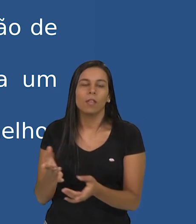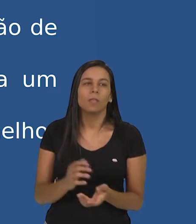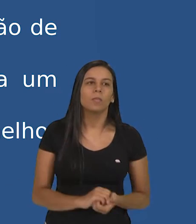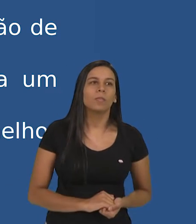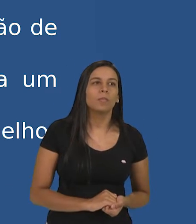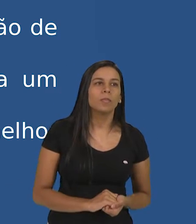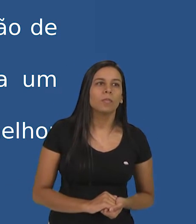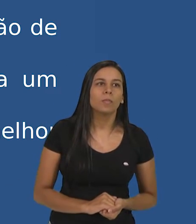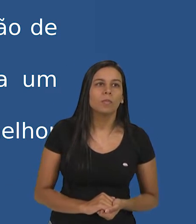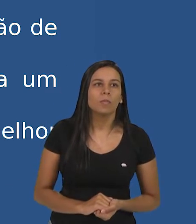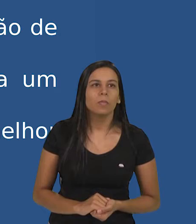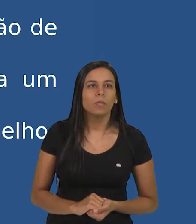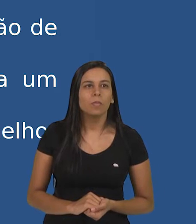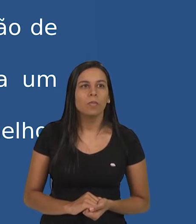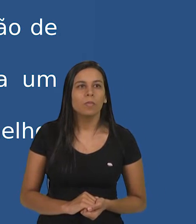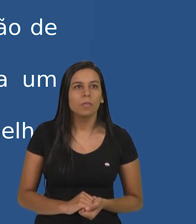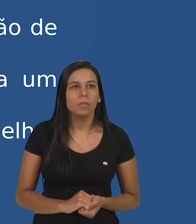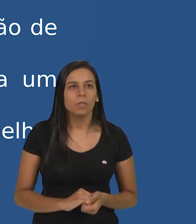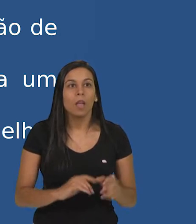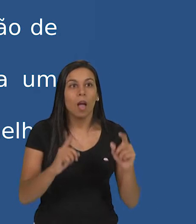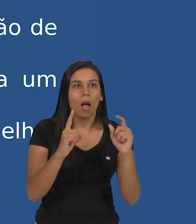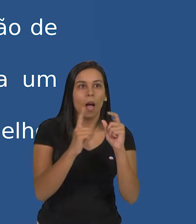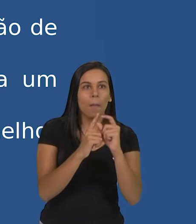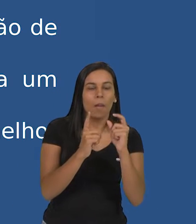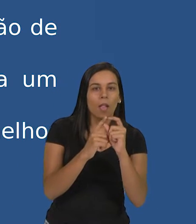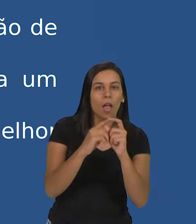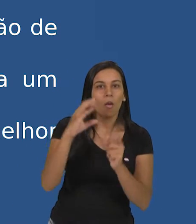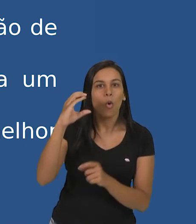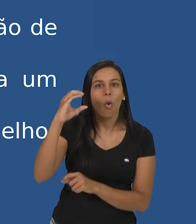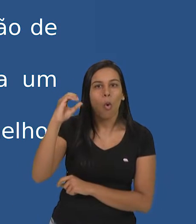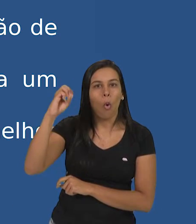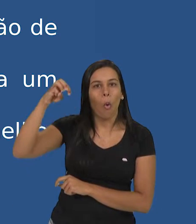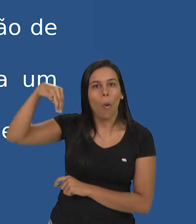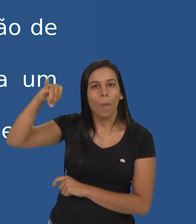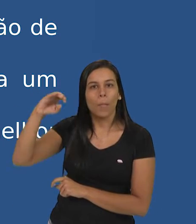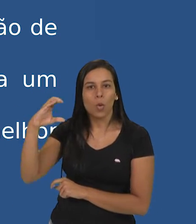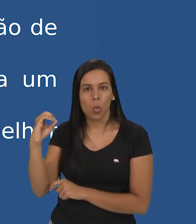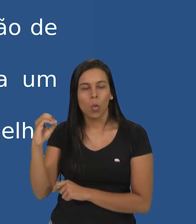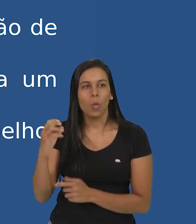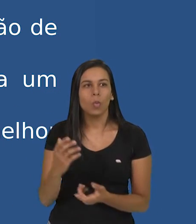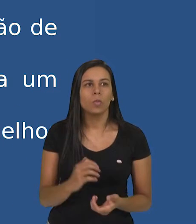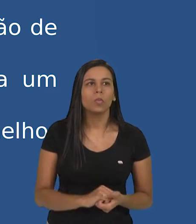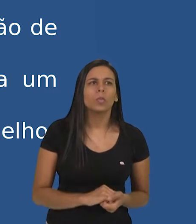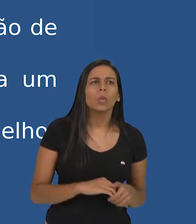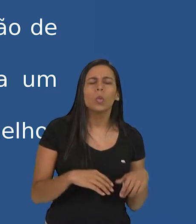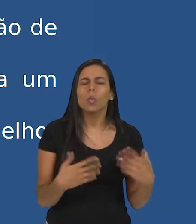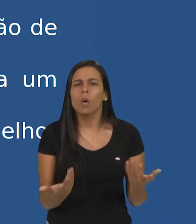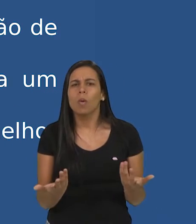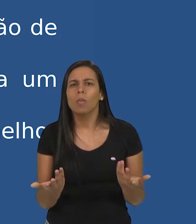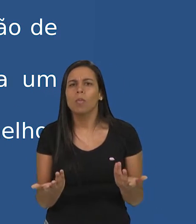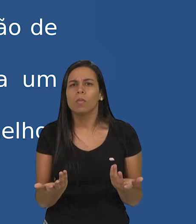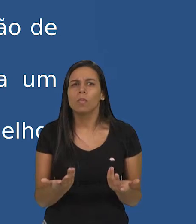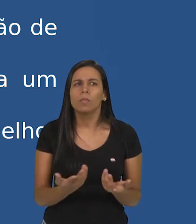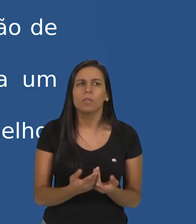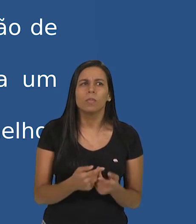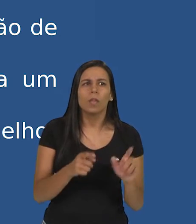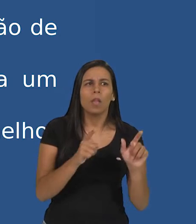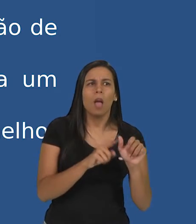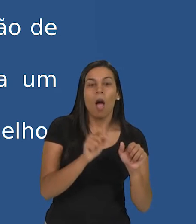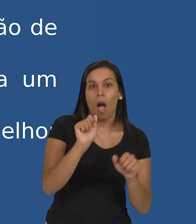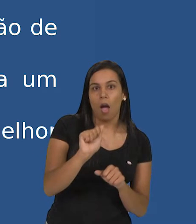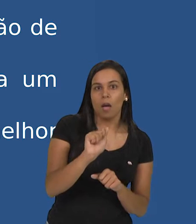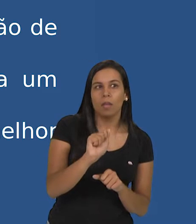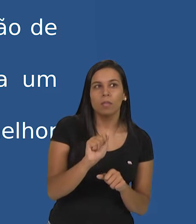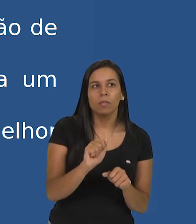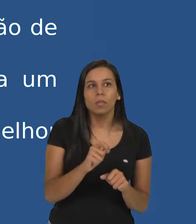aspecto cômico, aqui está a palavra-chave para a gente não se enganar na resposta, tá? Veja, qual é o aspecto cômico desse texto? Letra A, a constatação pelo